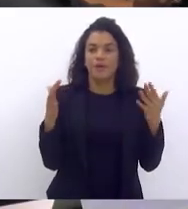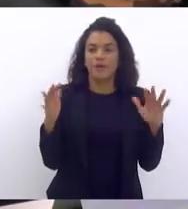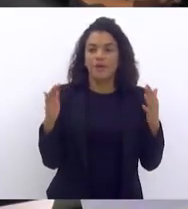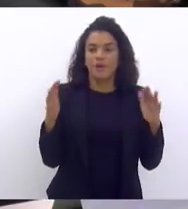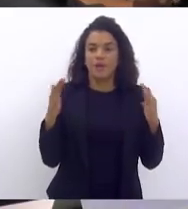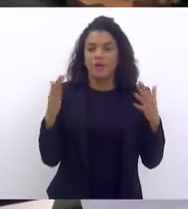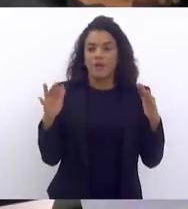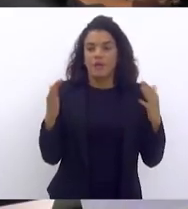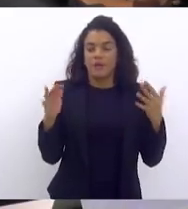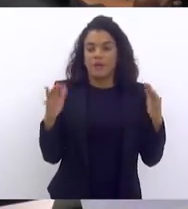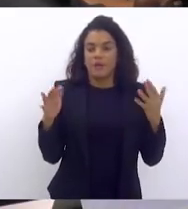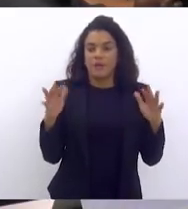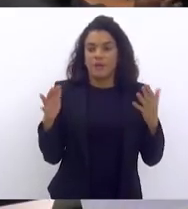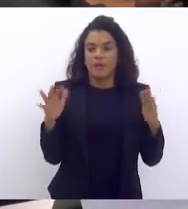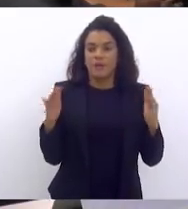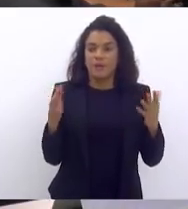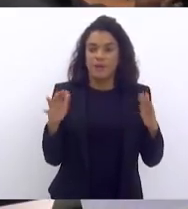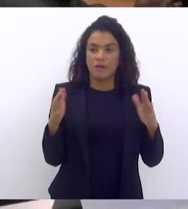Obrigada, Yuri.